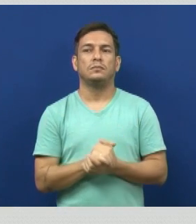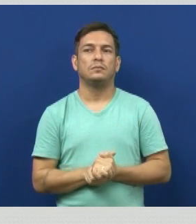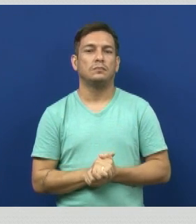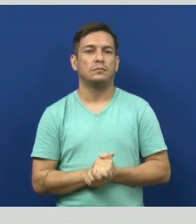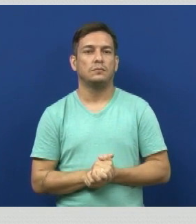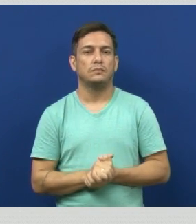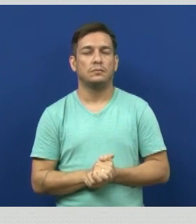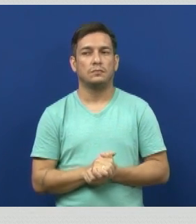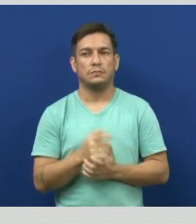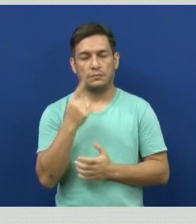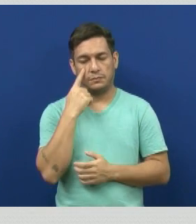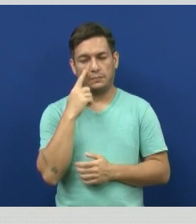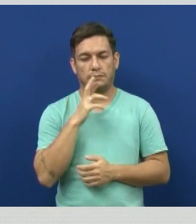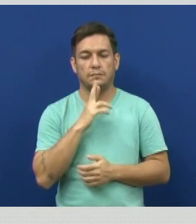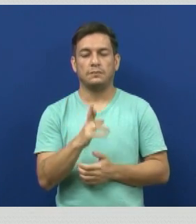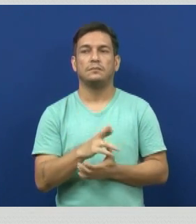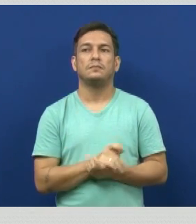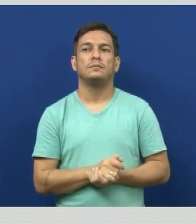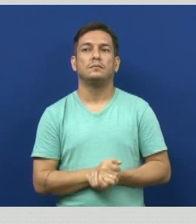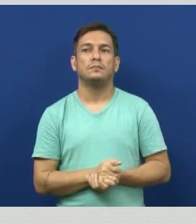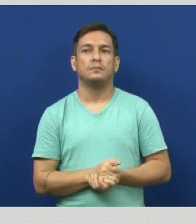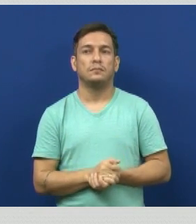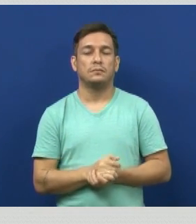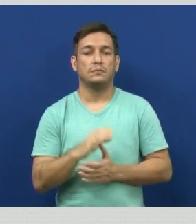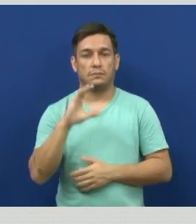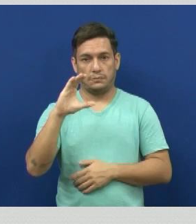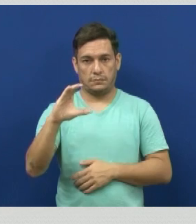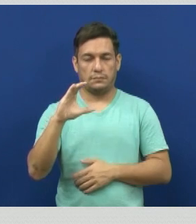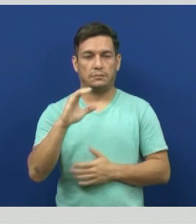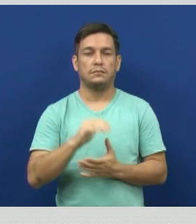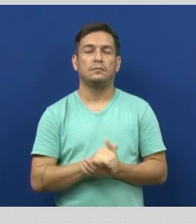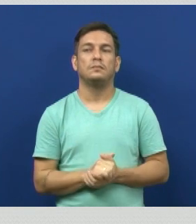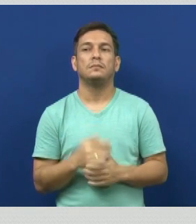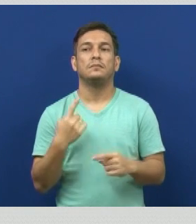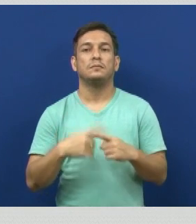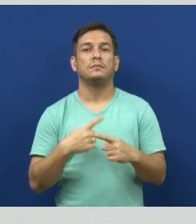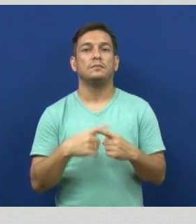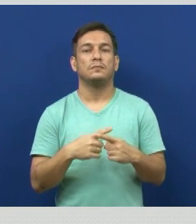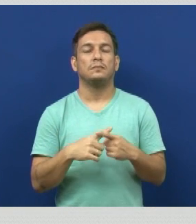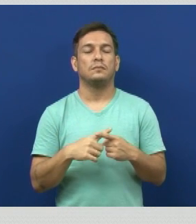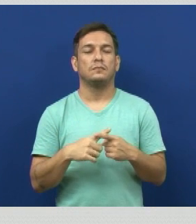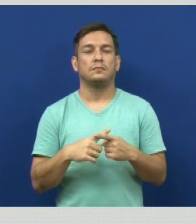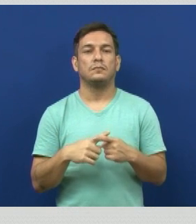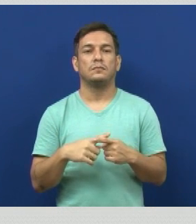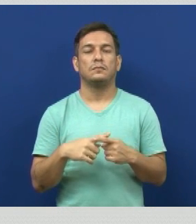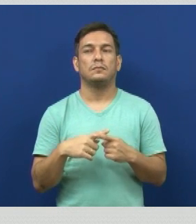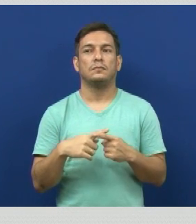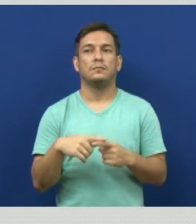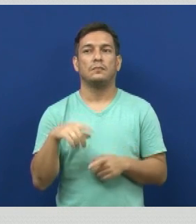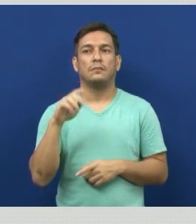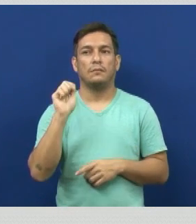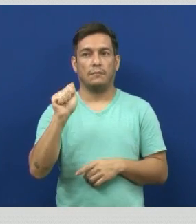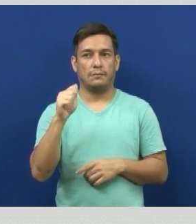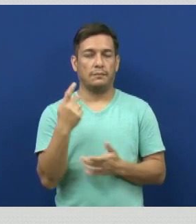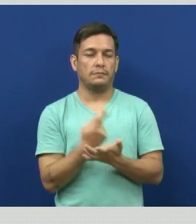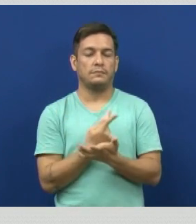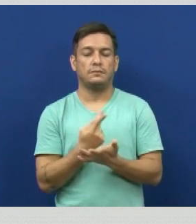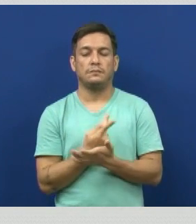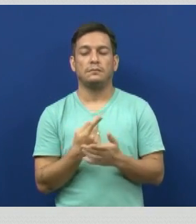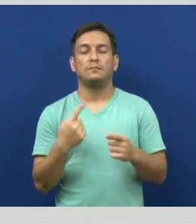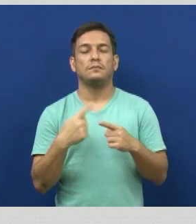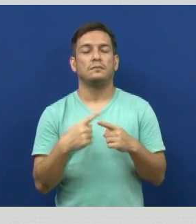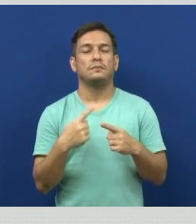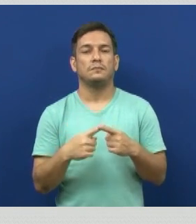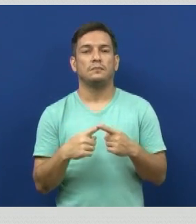próximo. Vamos para a resposta. Alternativa C. Por que A está errada, pessoal? Porque o